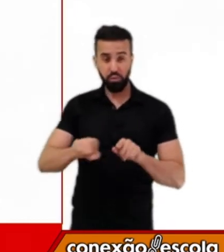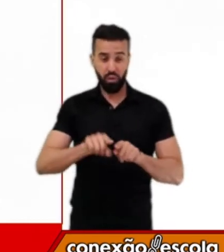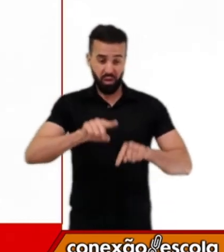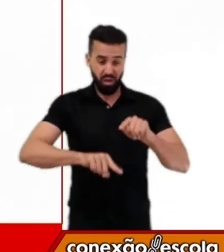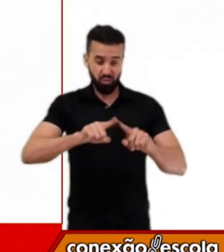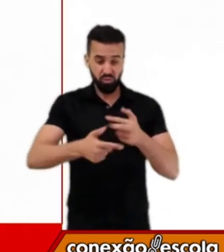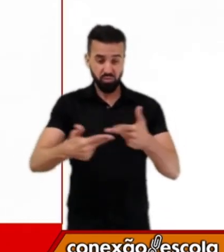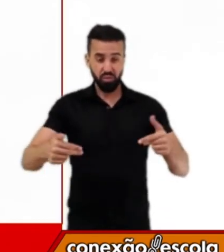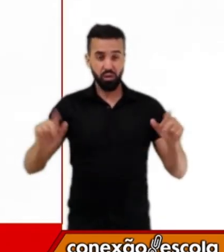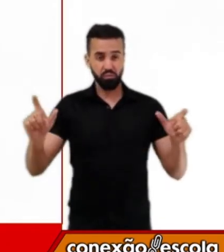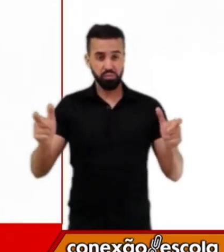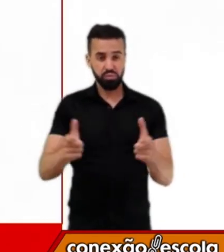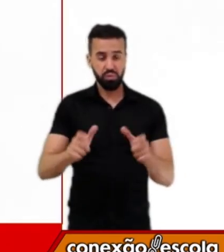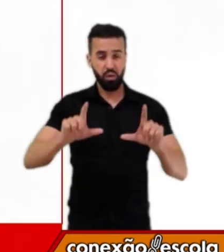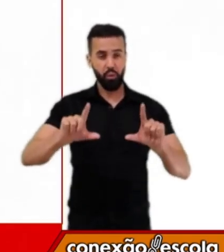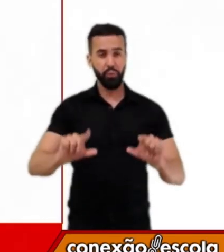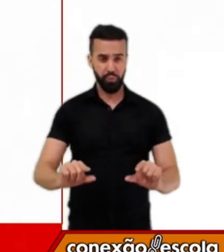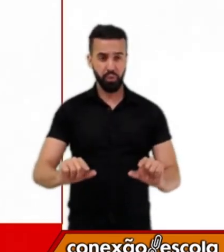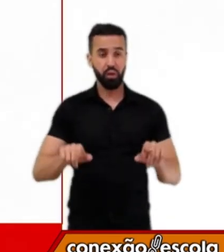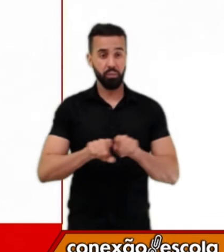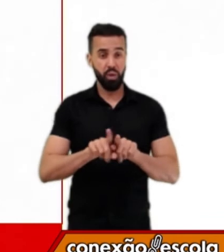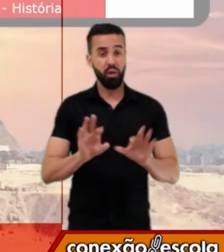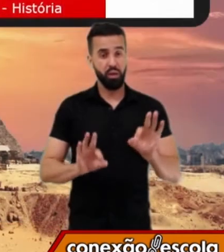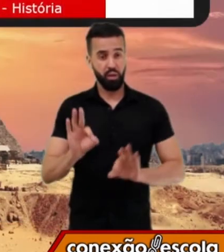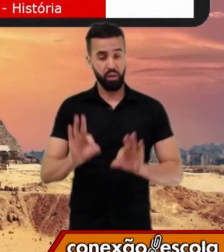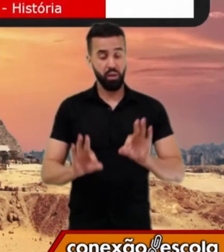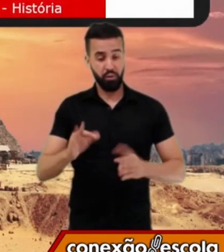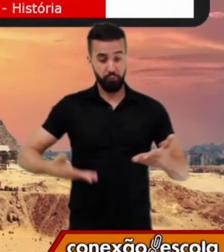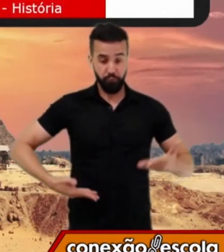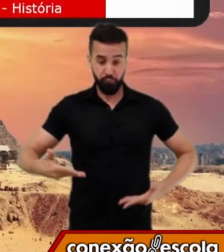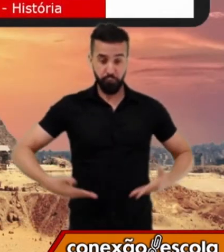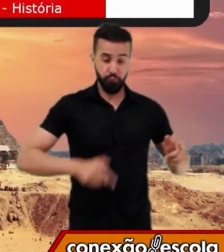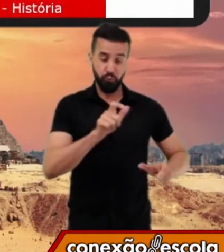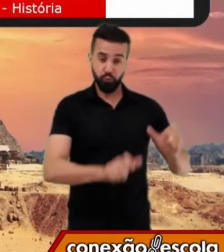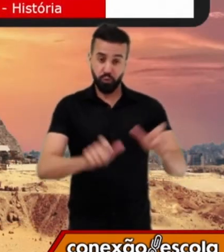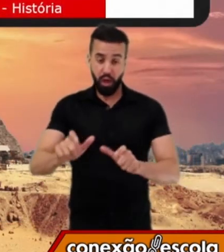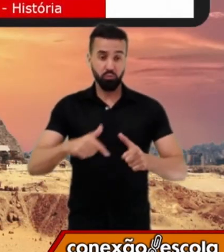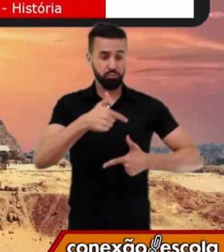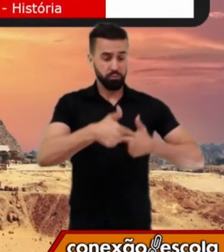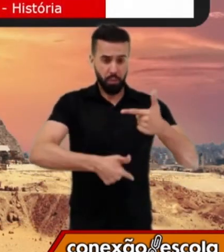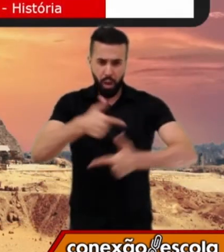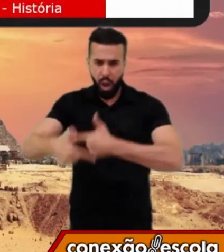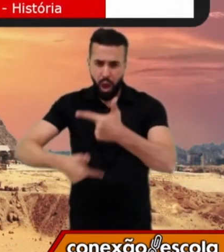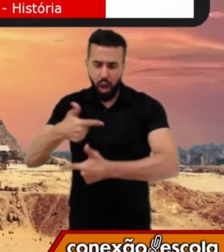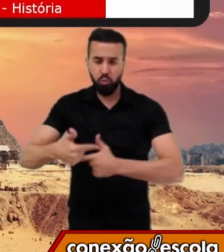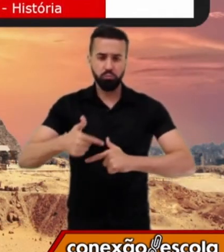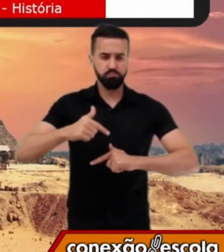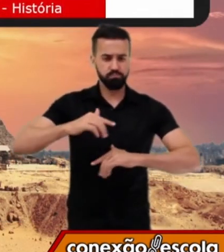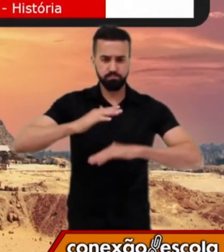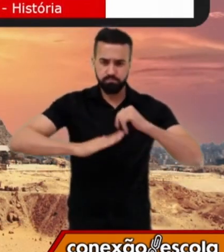recursos naturais, formação do proletariado urbano, que são os operários, que vão vender a sua força de trabalho. Dentro